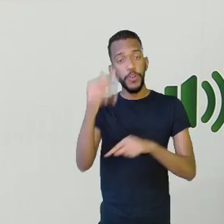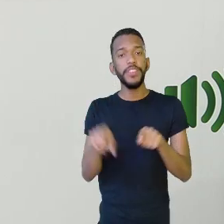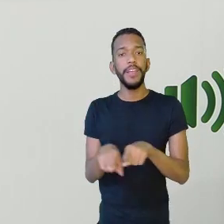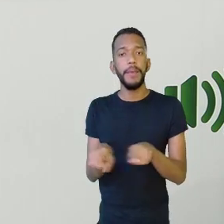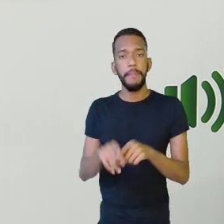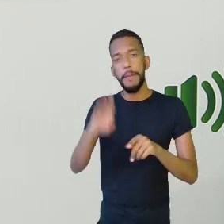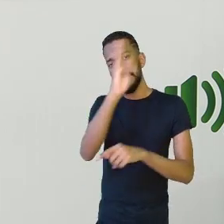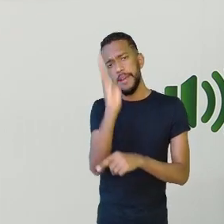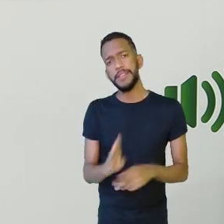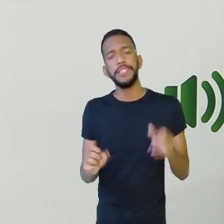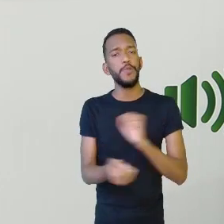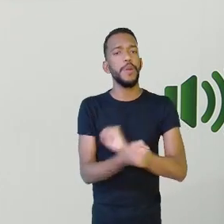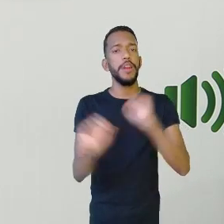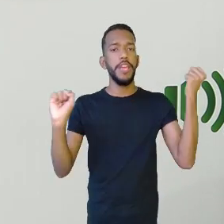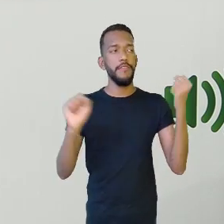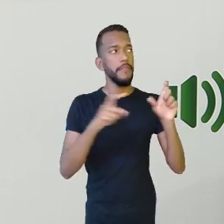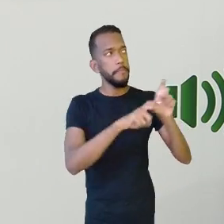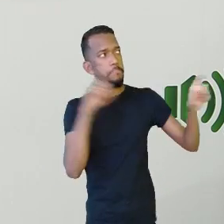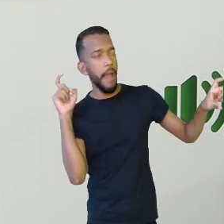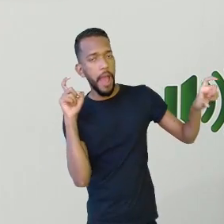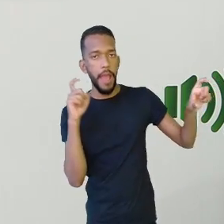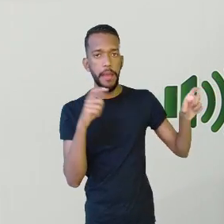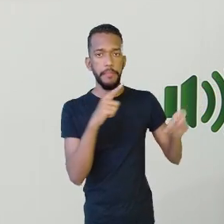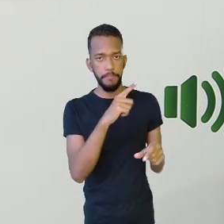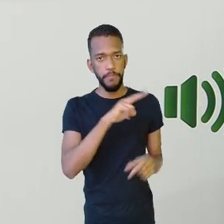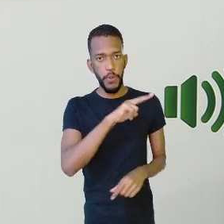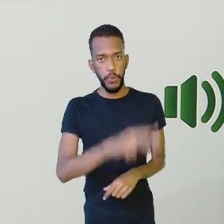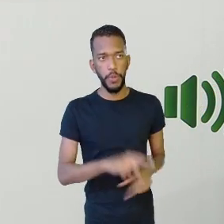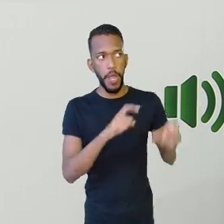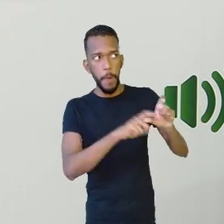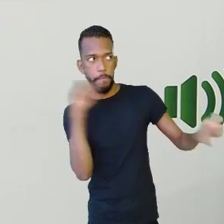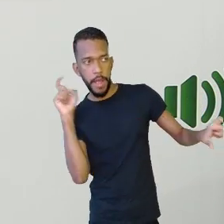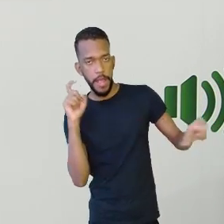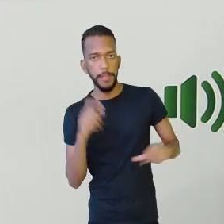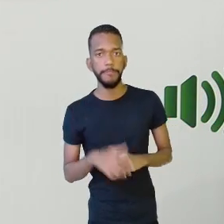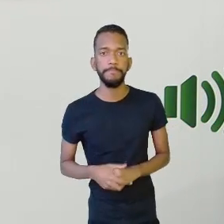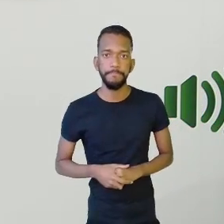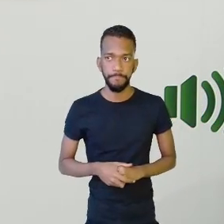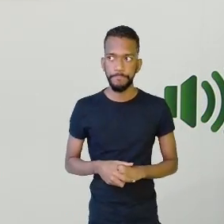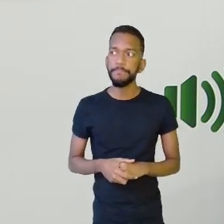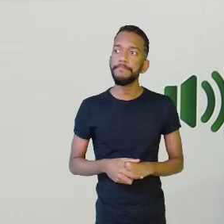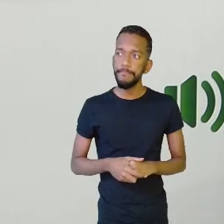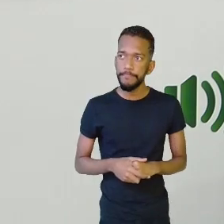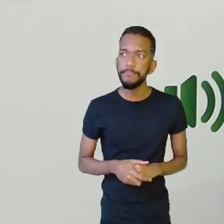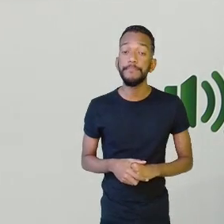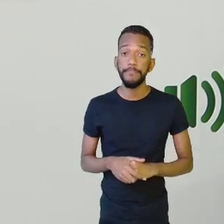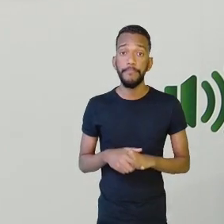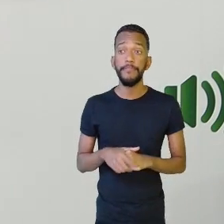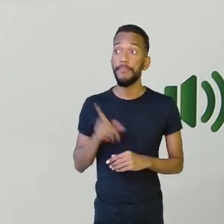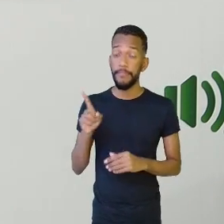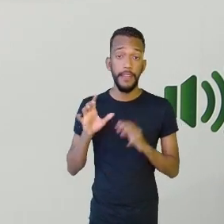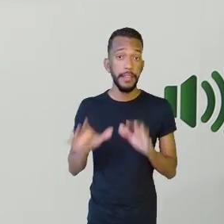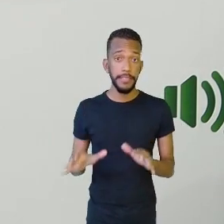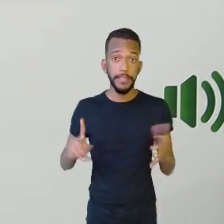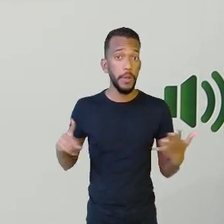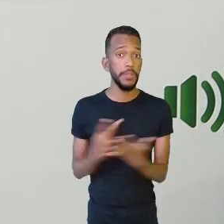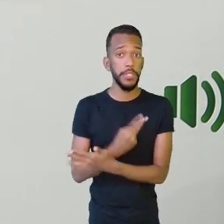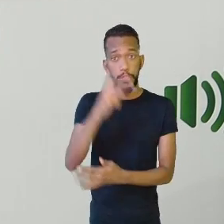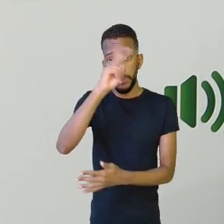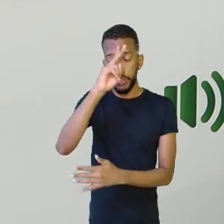Brasil livre de Portugal. Mas vamos seguindo. Assim, a história